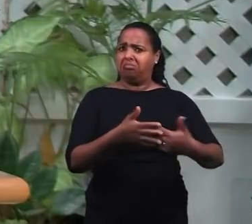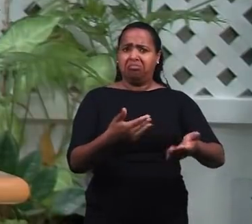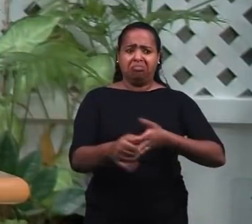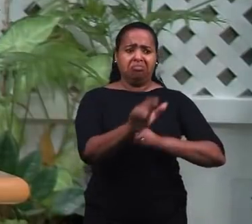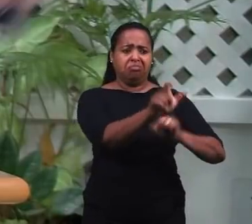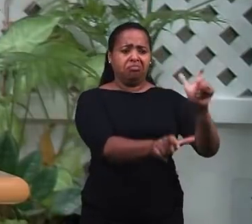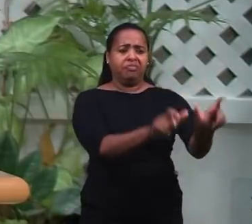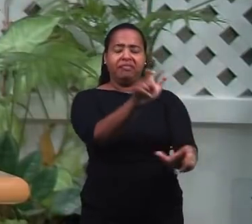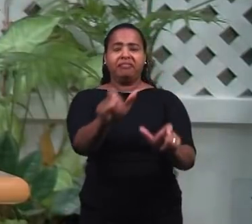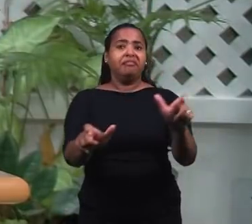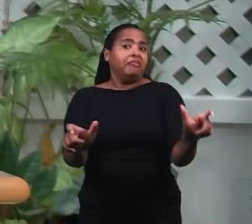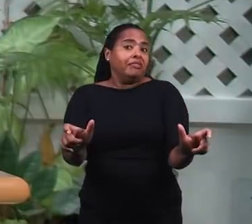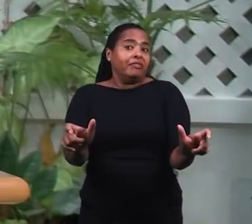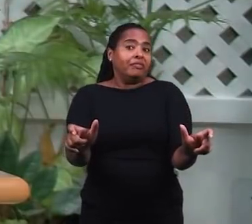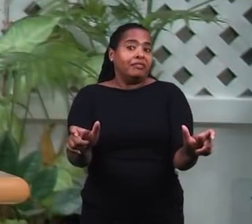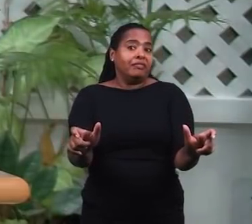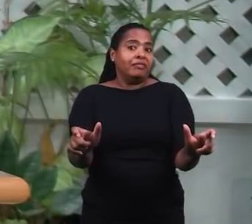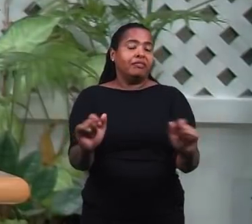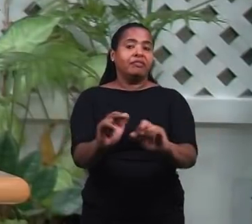ele estiver.